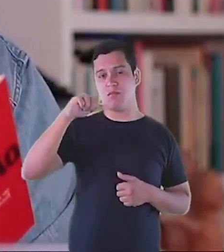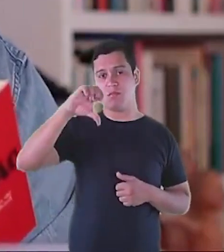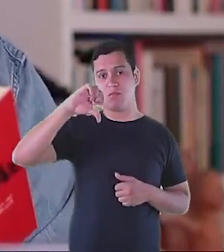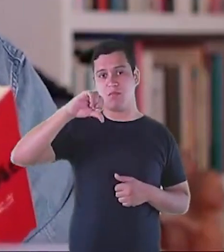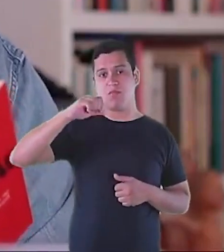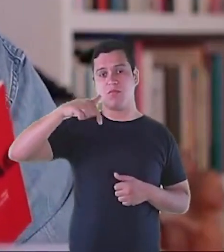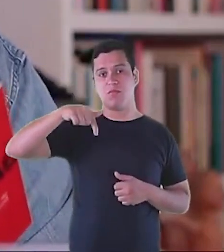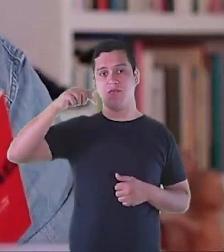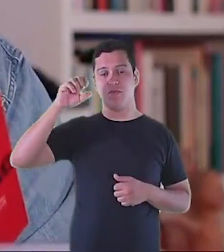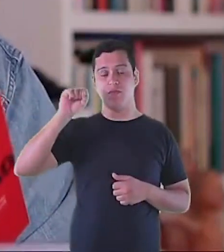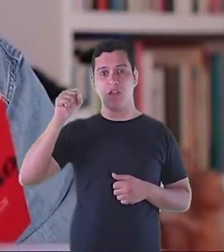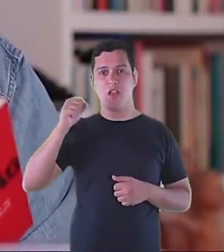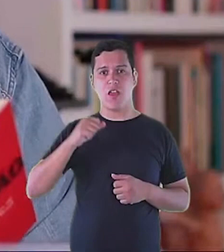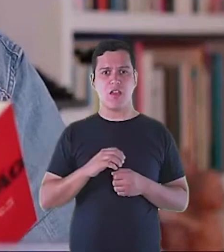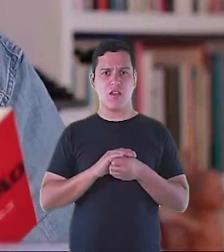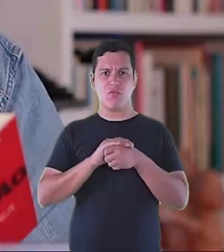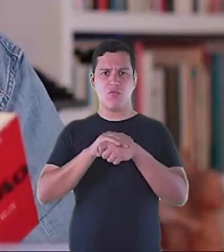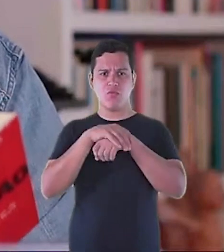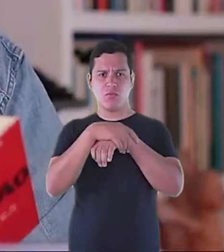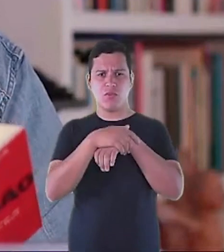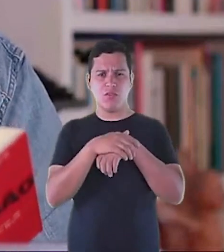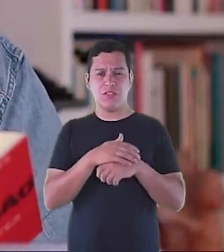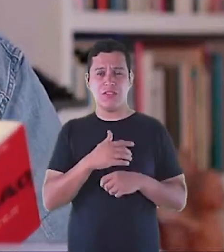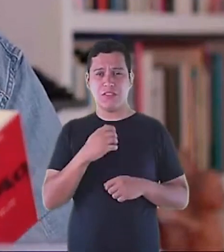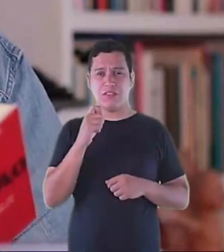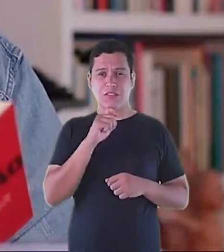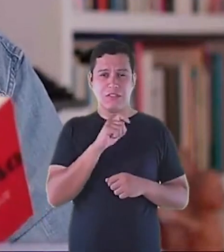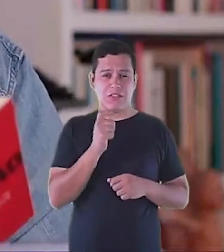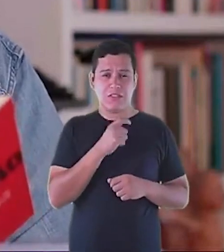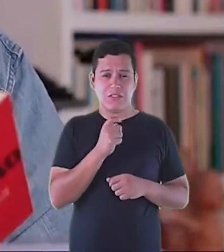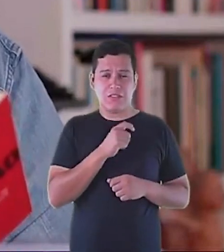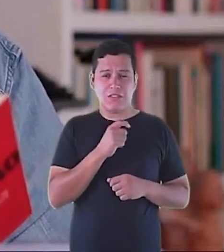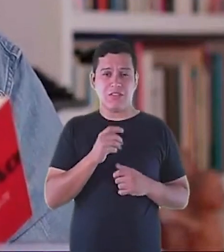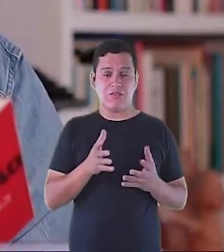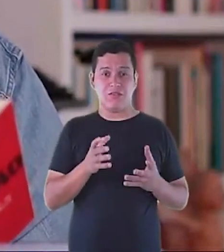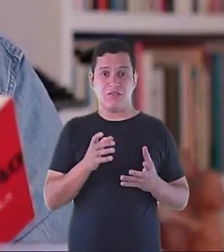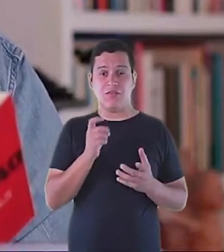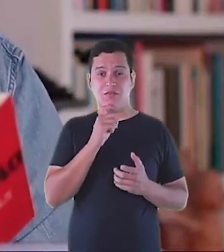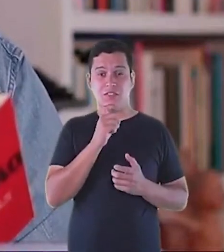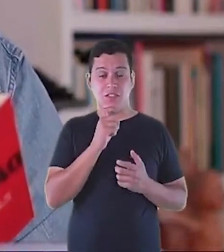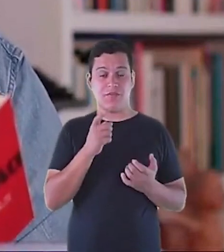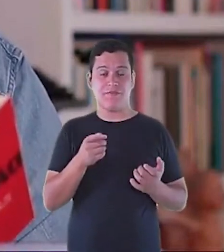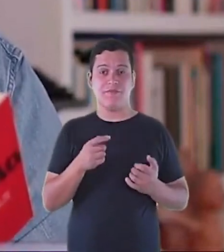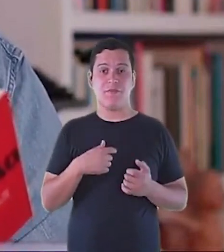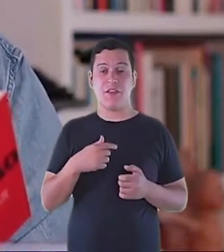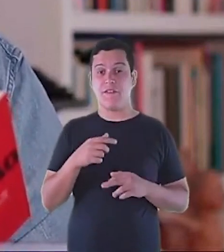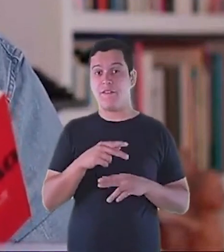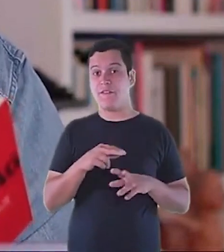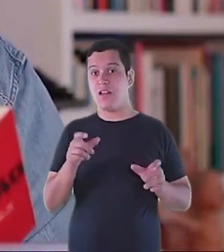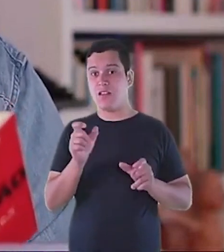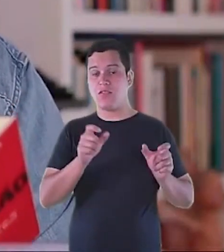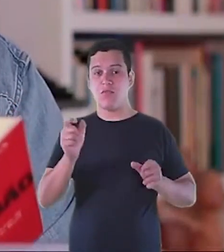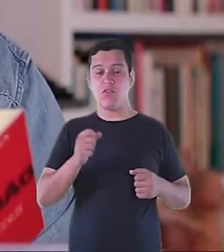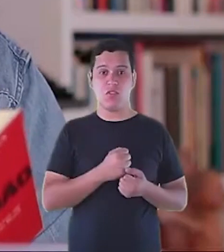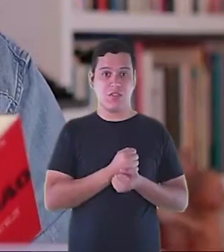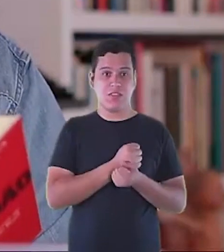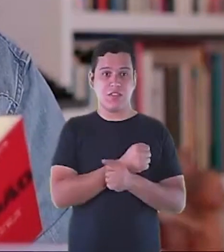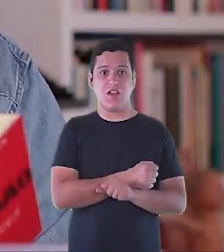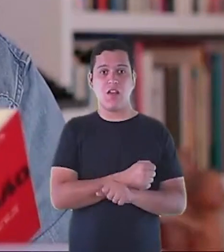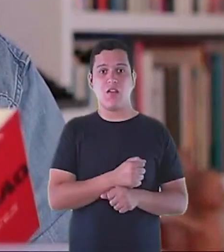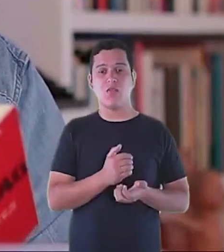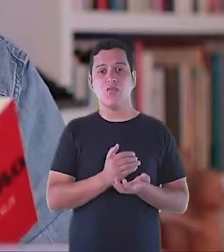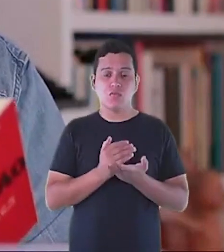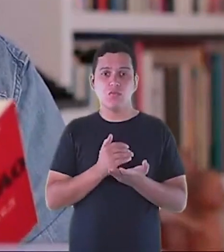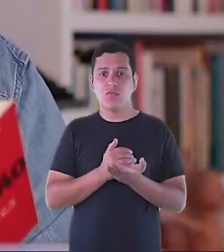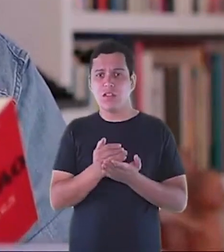fria e úmida que se seguiu, por volta das 8 horas da noite, mensageiros escravizados começaram a percorrer as